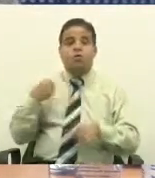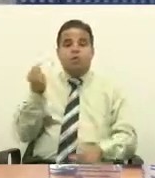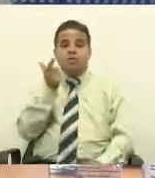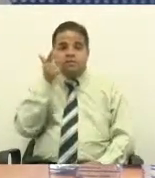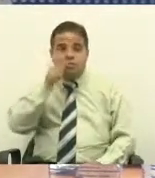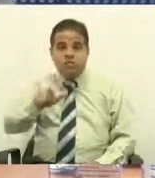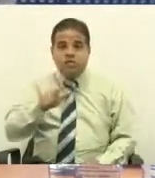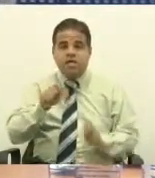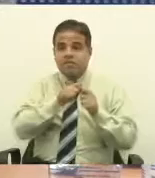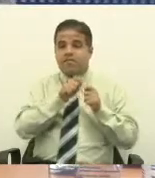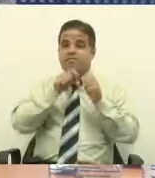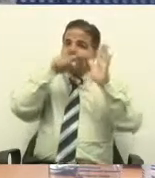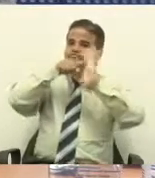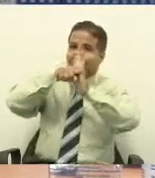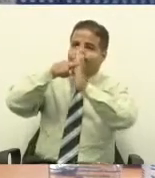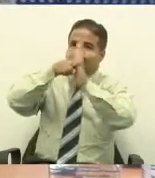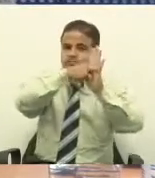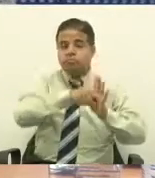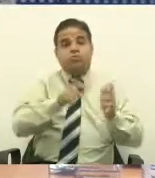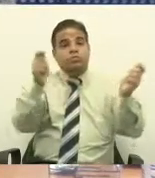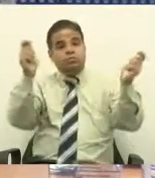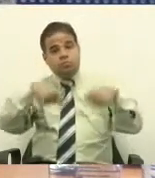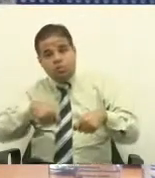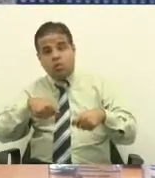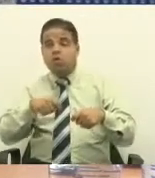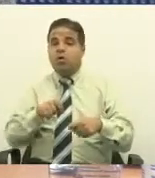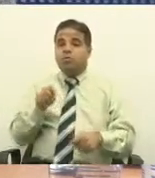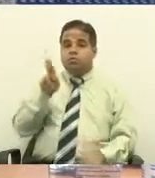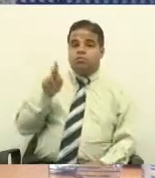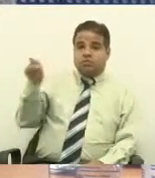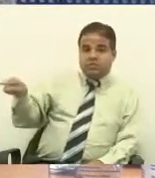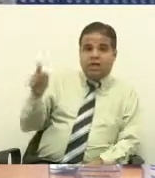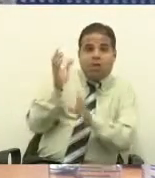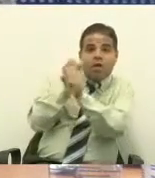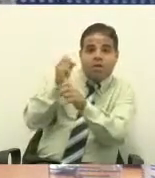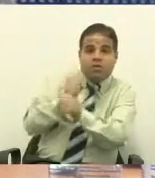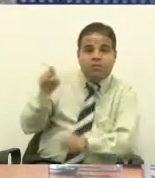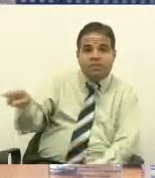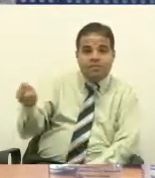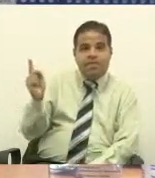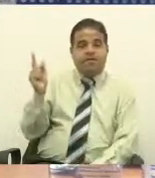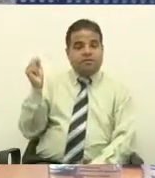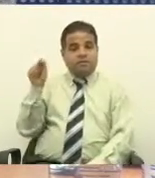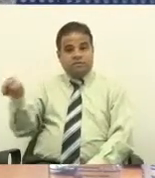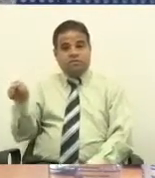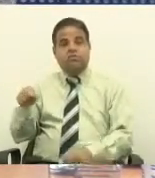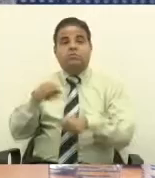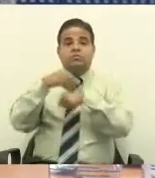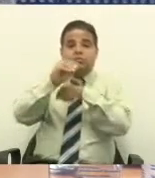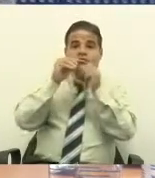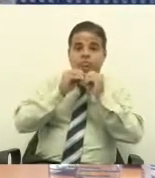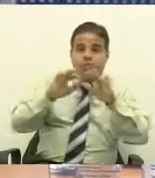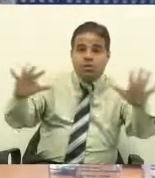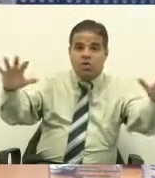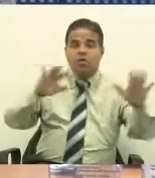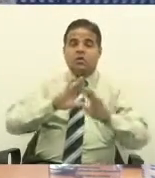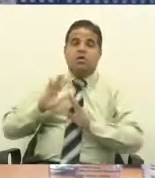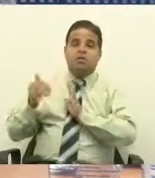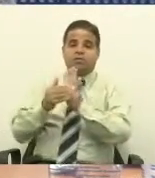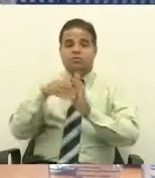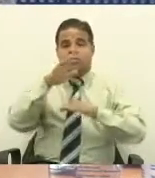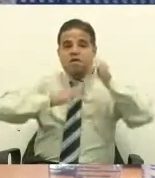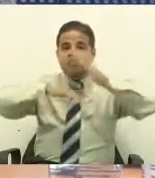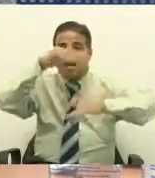consegue fazer uma análise do que pode ser com aquele tipo de orçamento provisionado, suplementado através